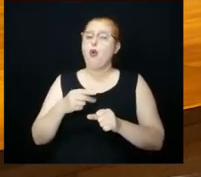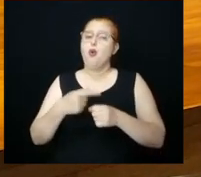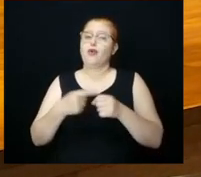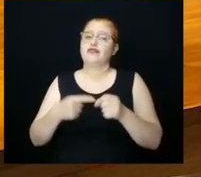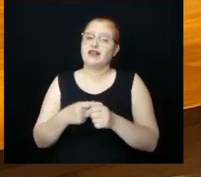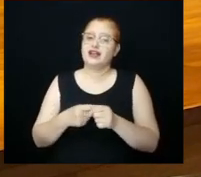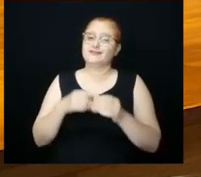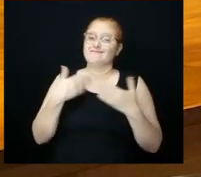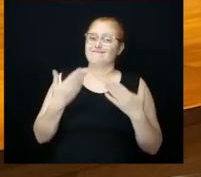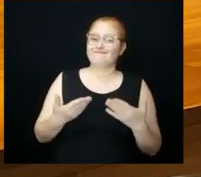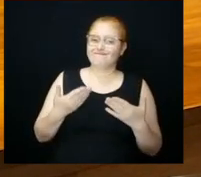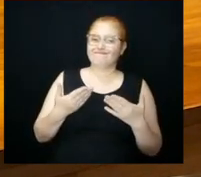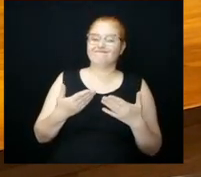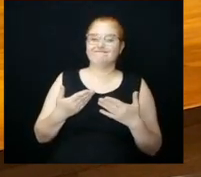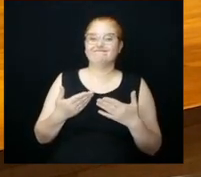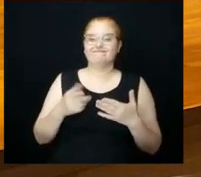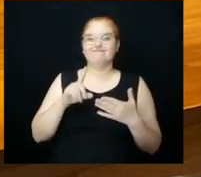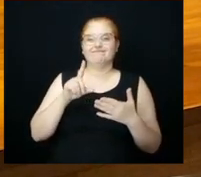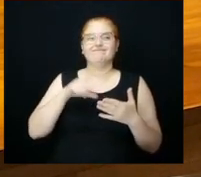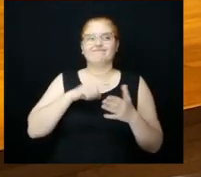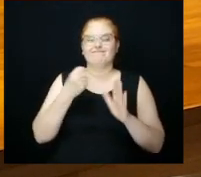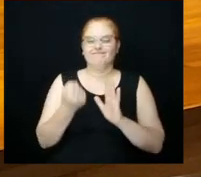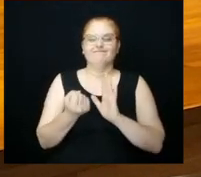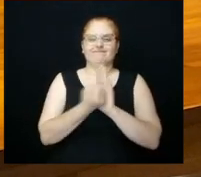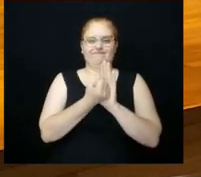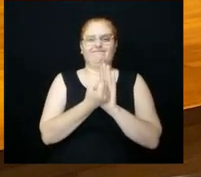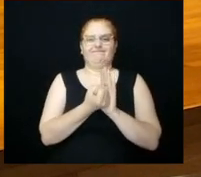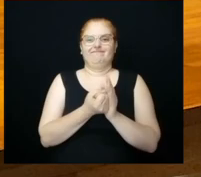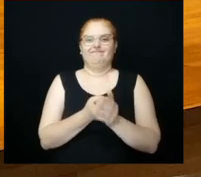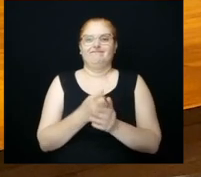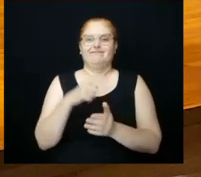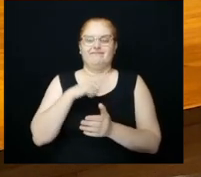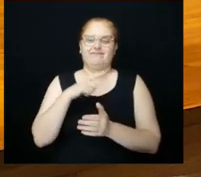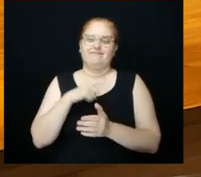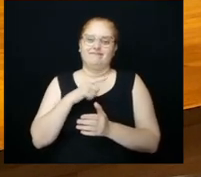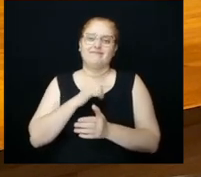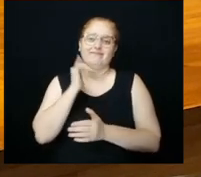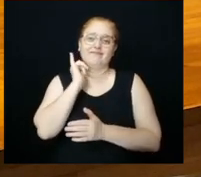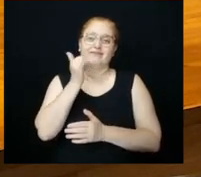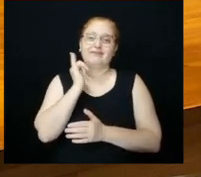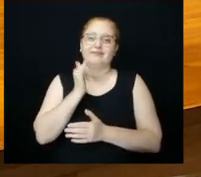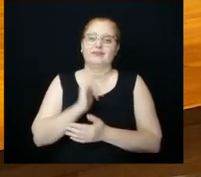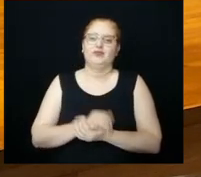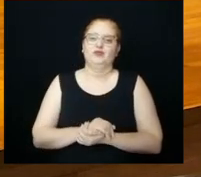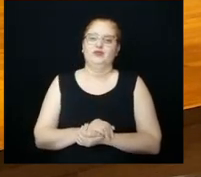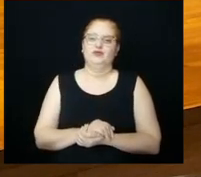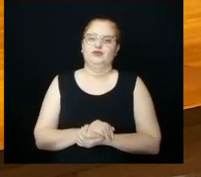Esse discurso subliminar simbólico que ela vai trazendo nessa narrativa. Tá?